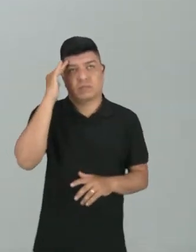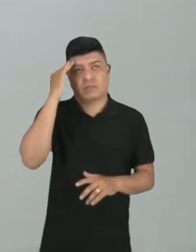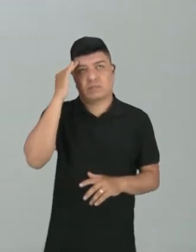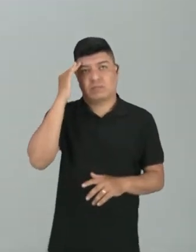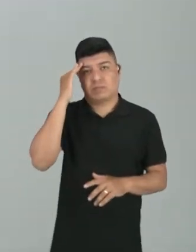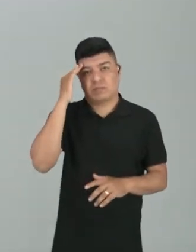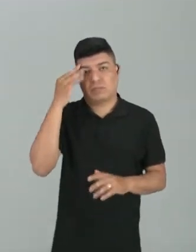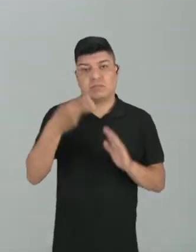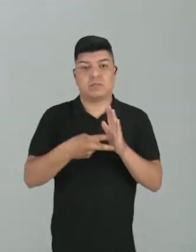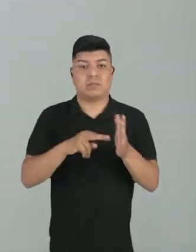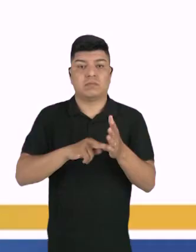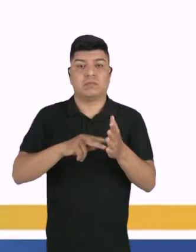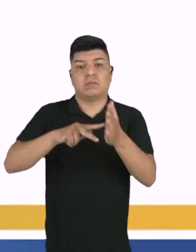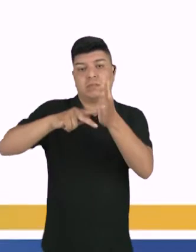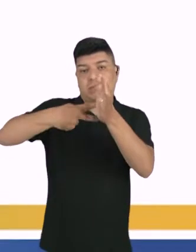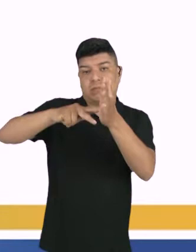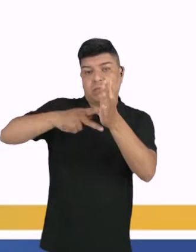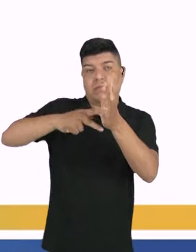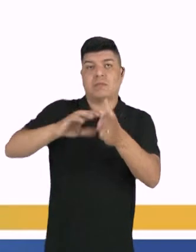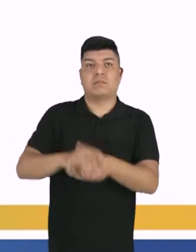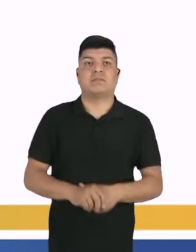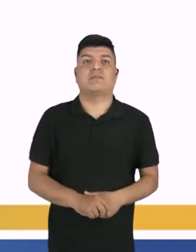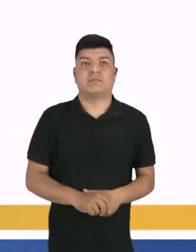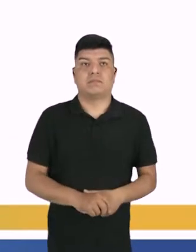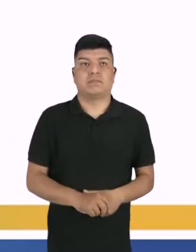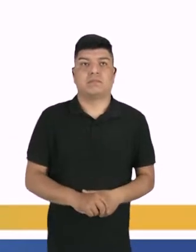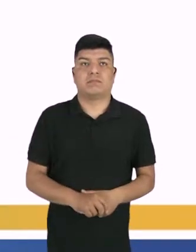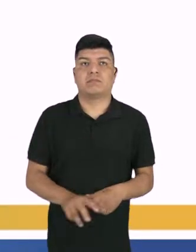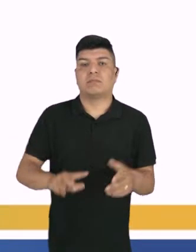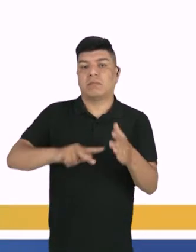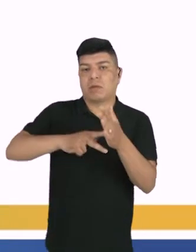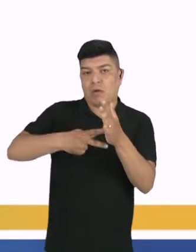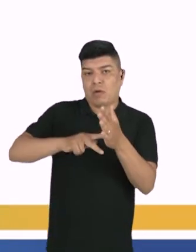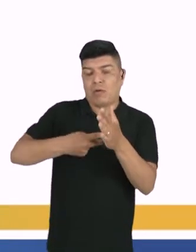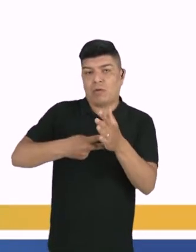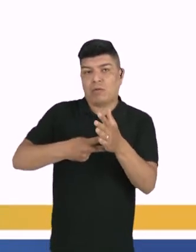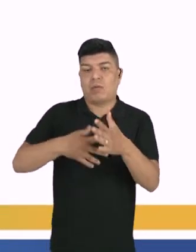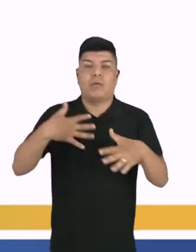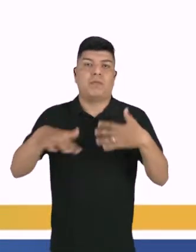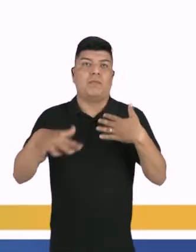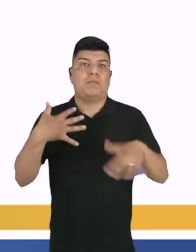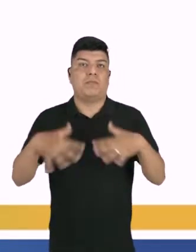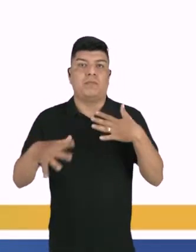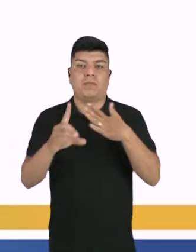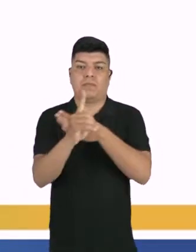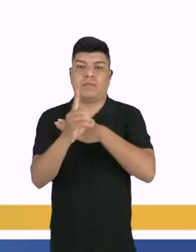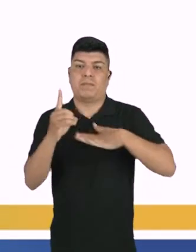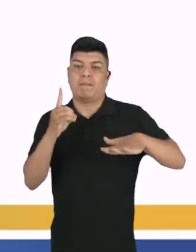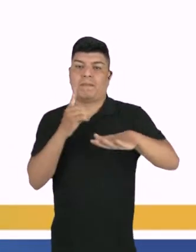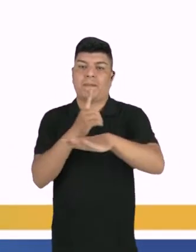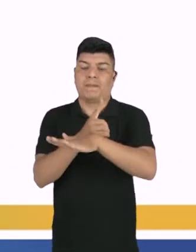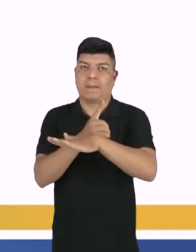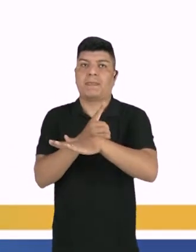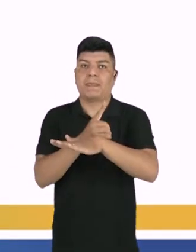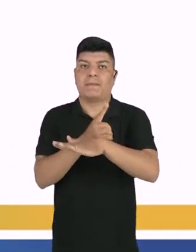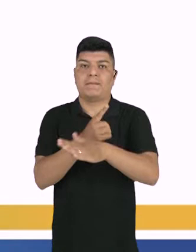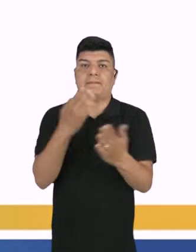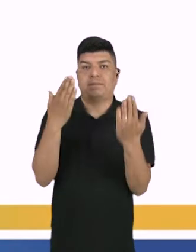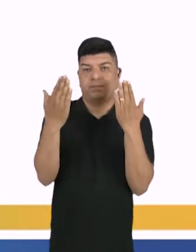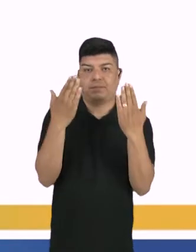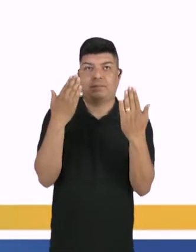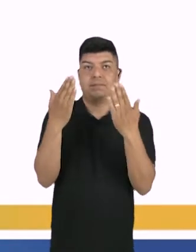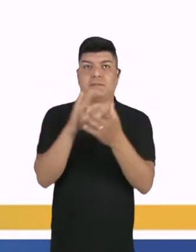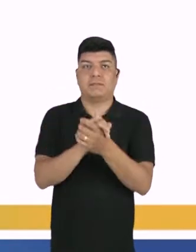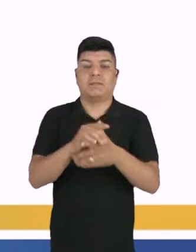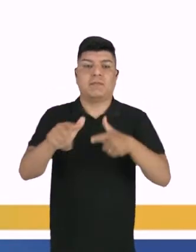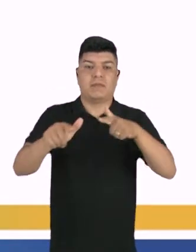o que é o sindicalismo. O sindicalismo é um movimento social de associação